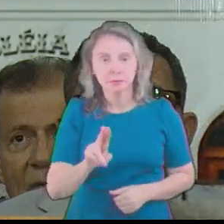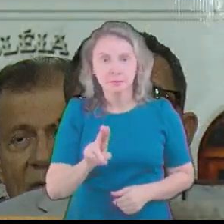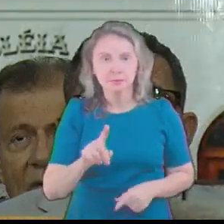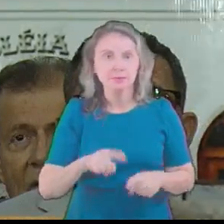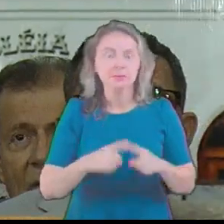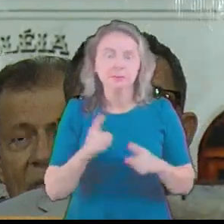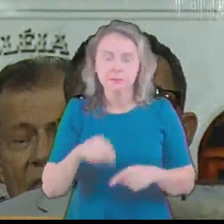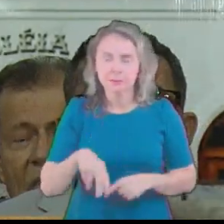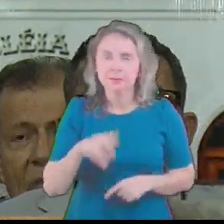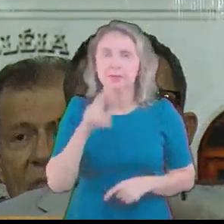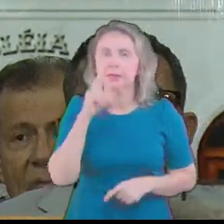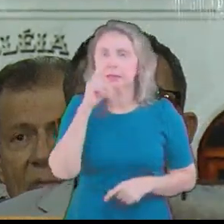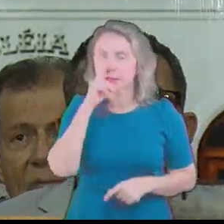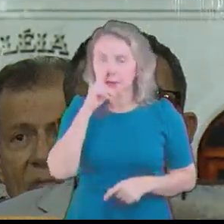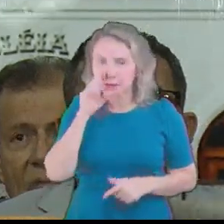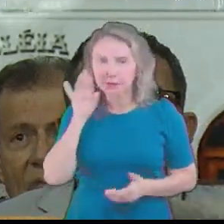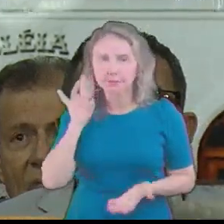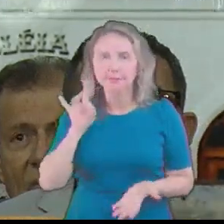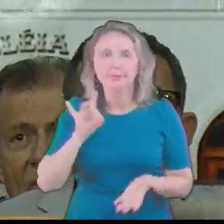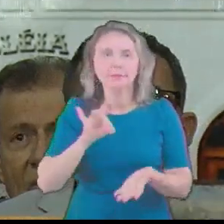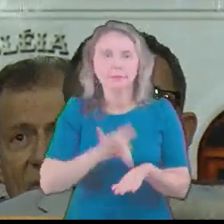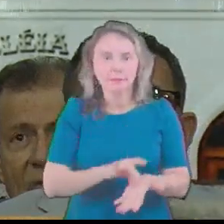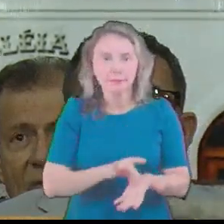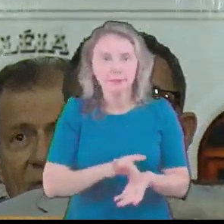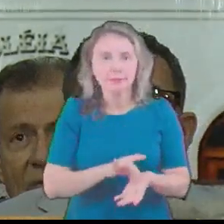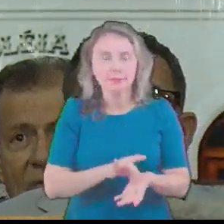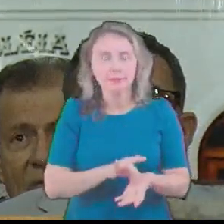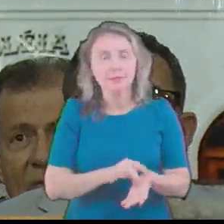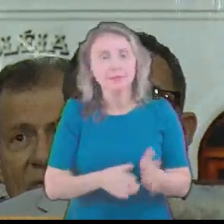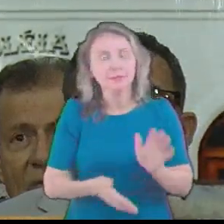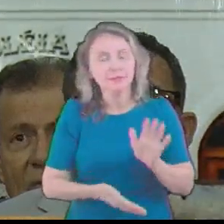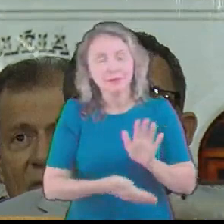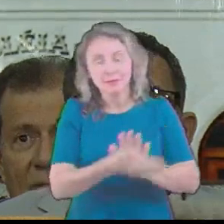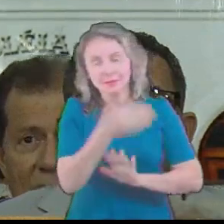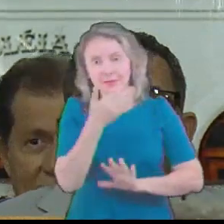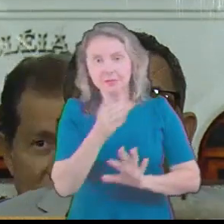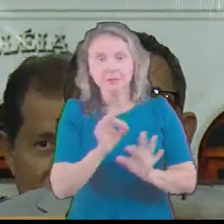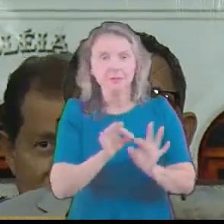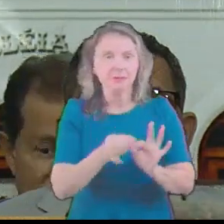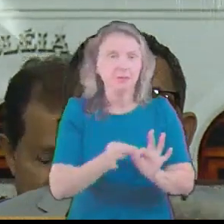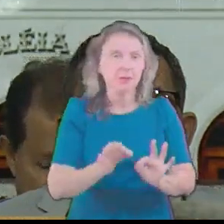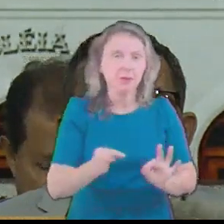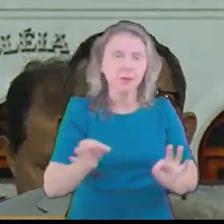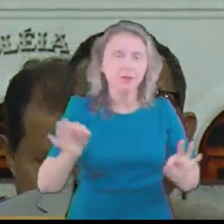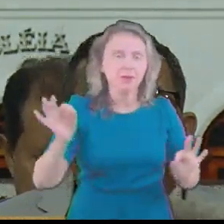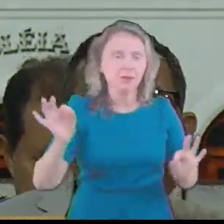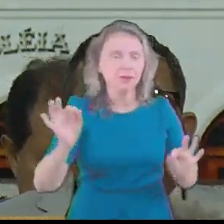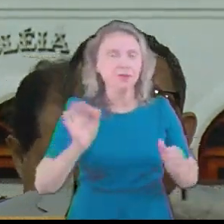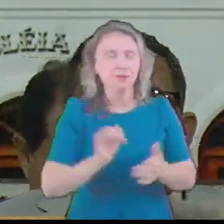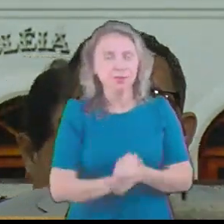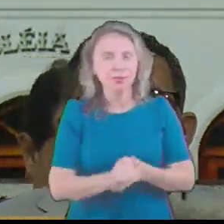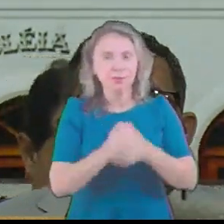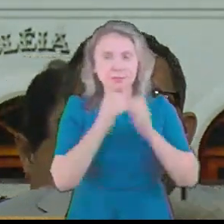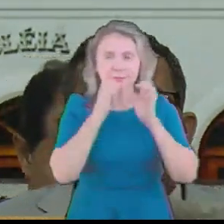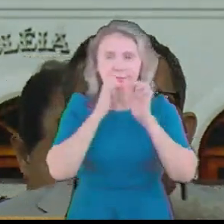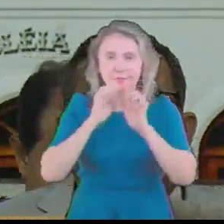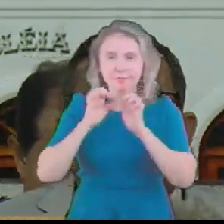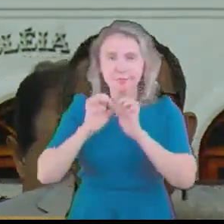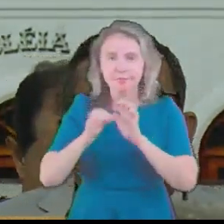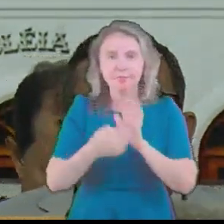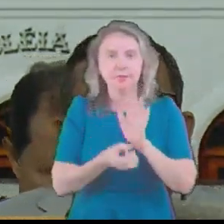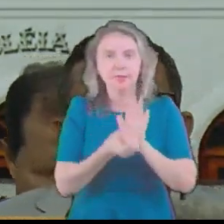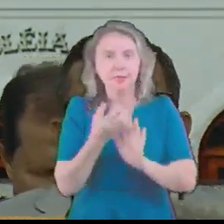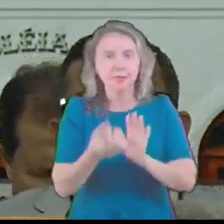Deus abençoe que foram para tão longe para evangelizar, fazer a obra de Deus.